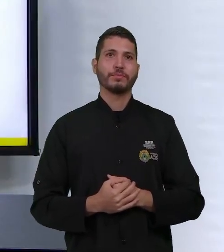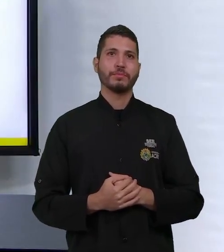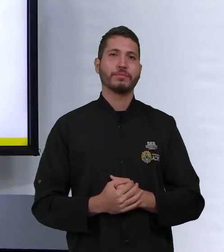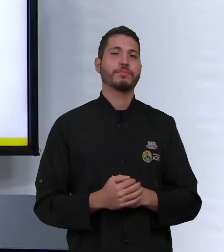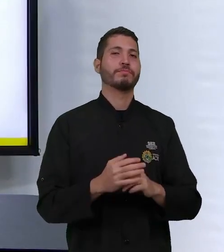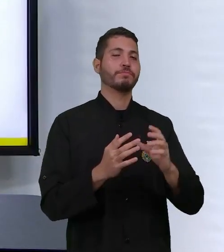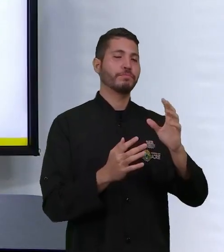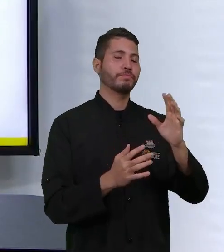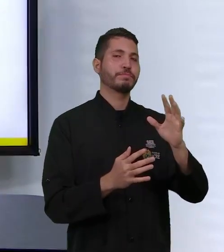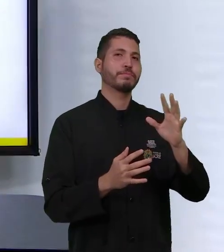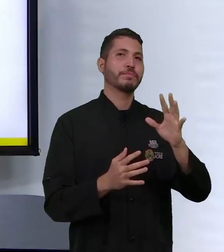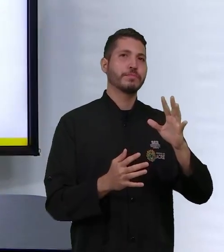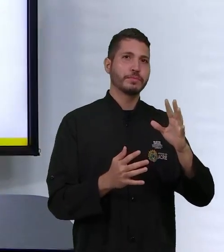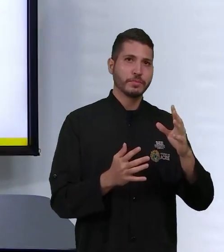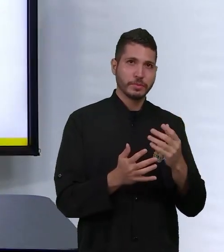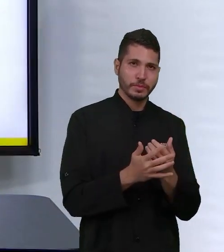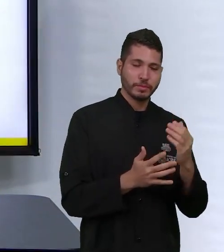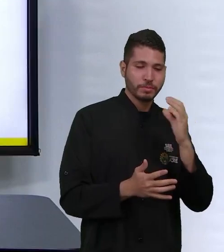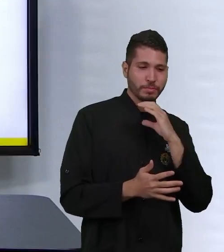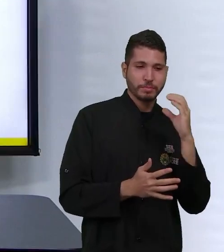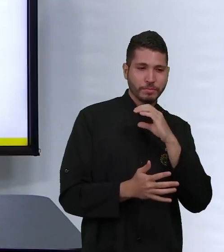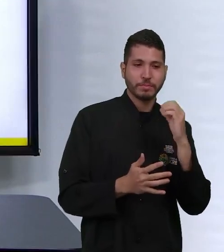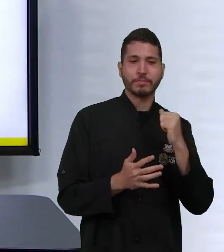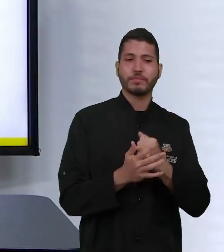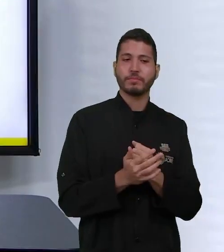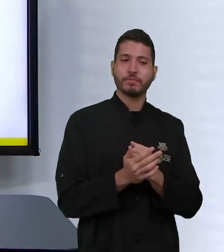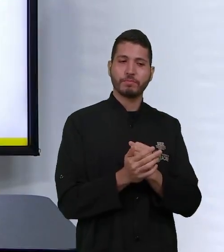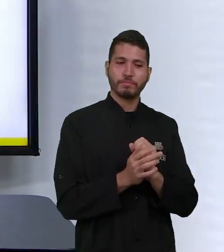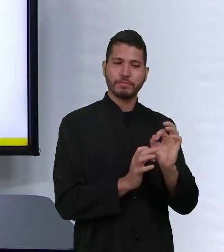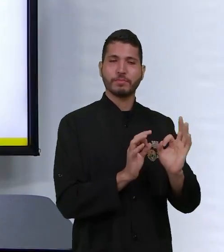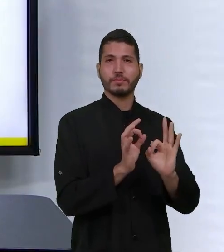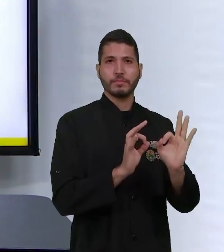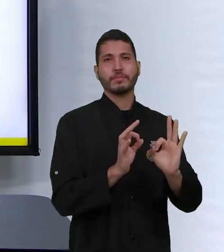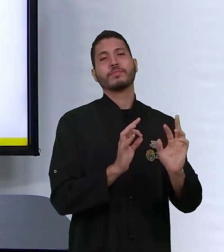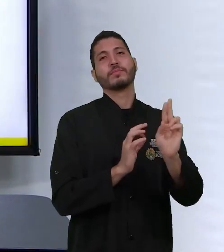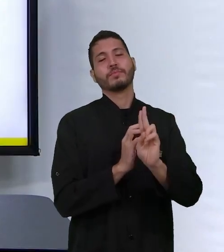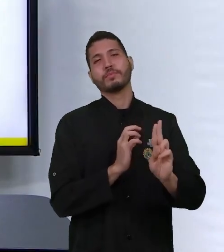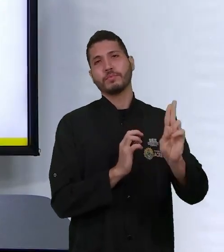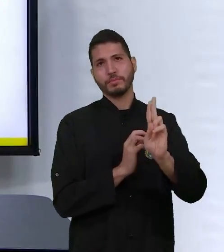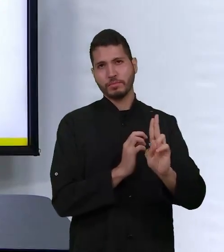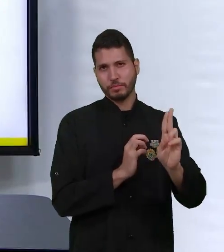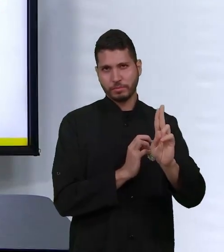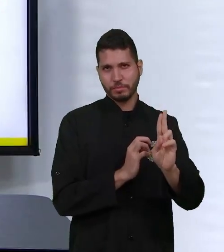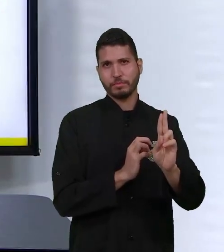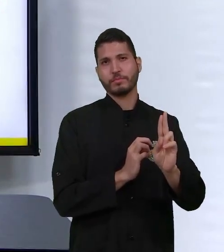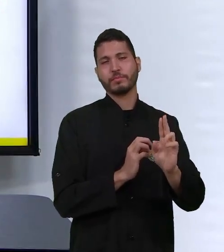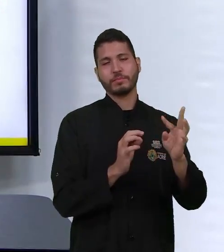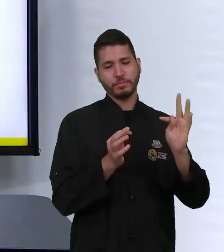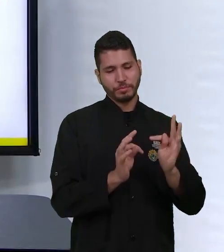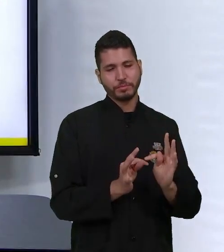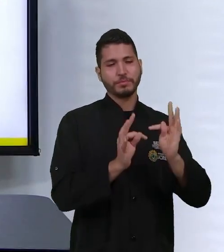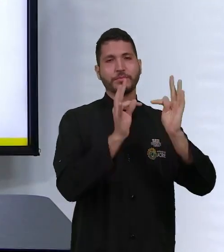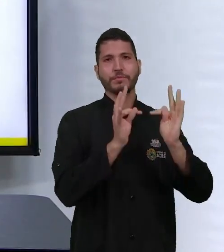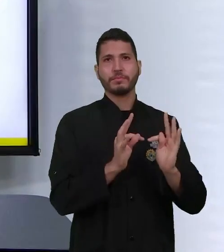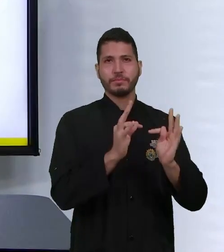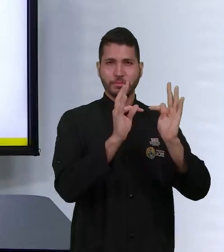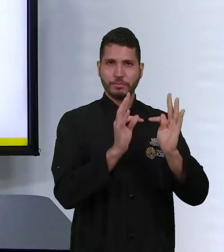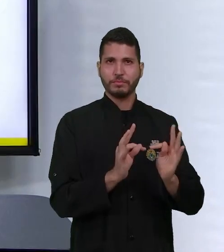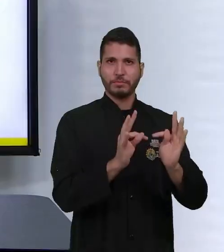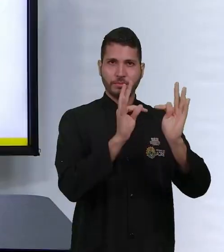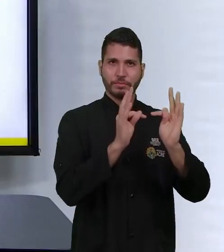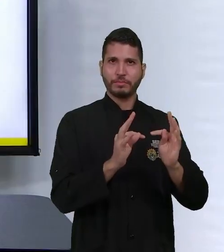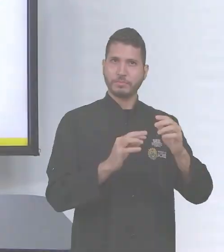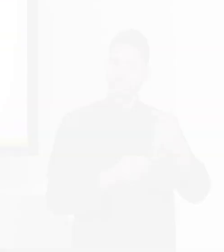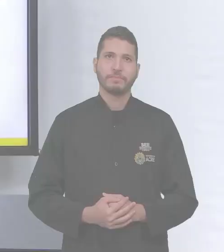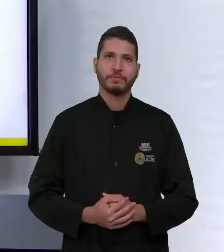daquele conhecimento de uma forma muito mais rápida. Enfim, a utilidade dessas tecnologias, ela não